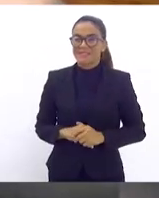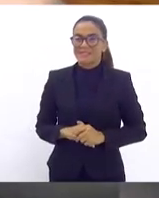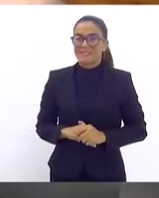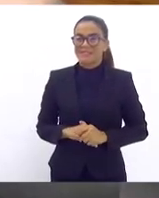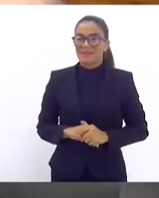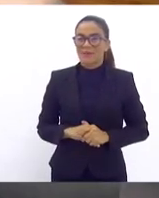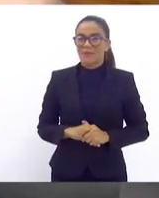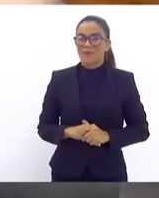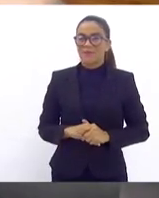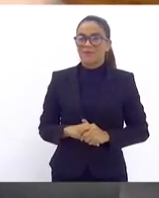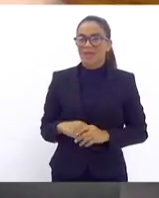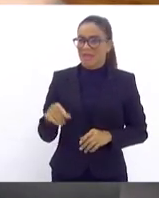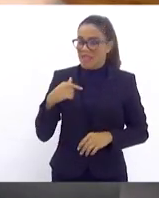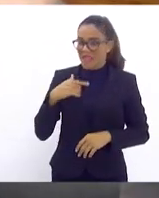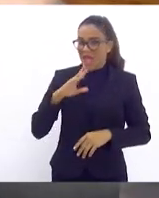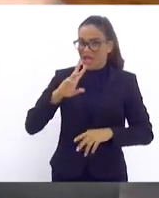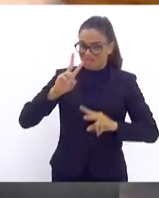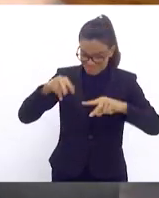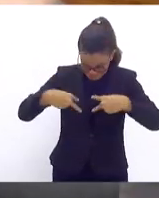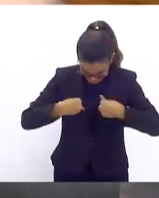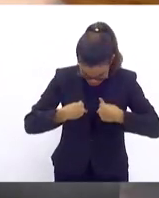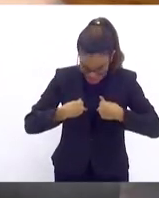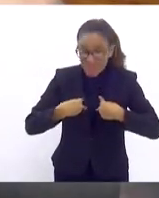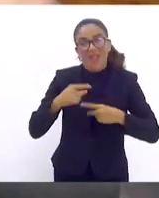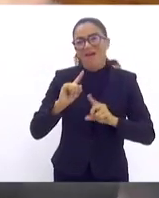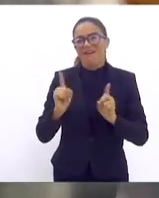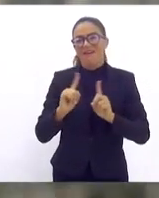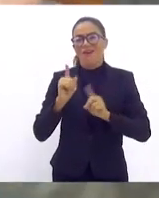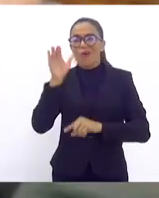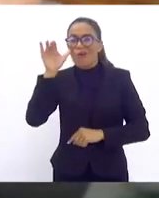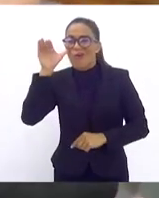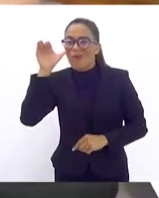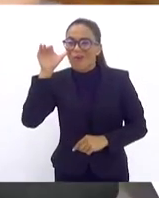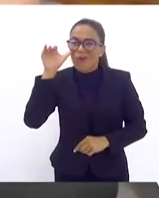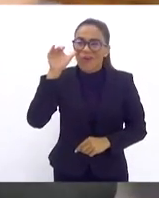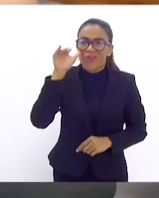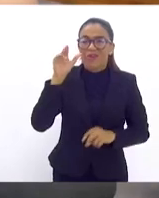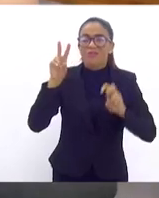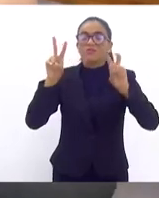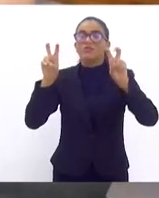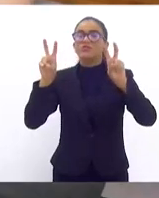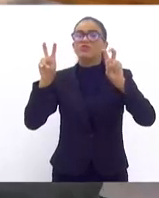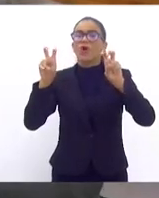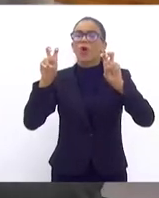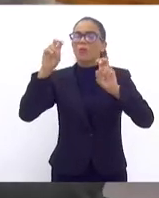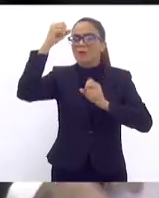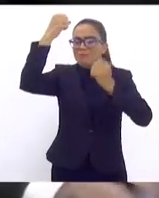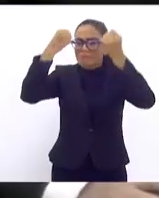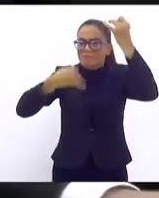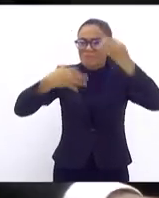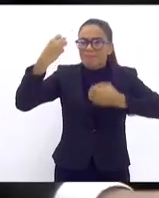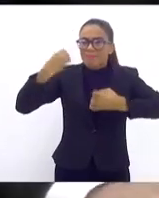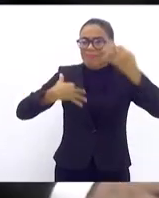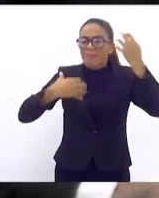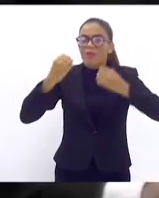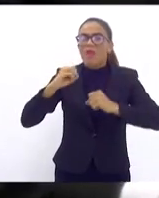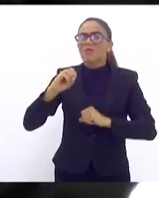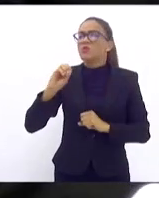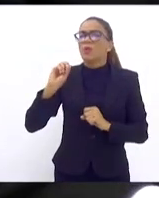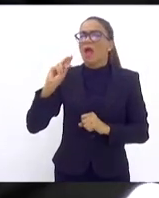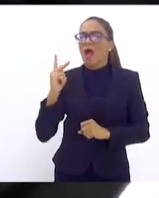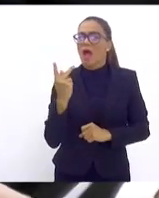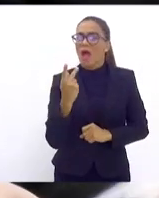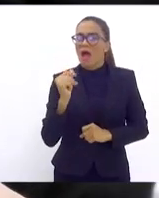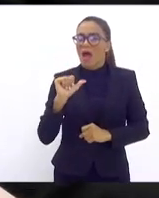Está legislando em causa própria? Fiquei curioso sobre a definição de altas habilidades, para não